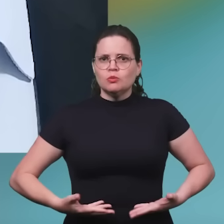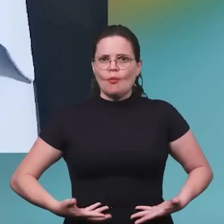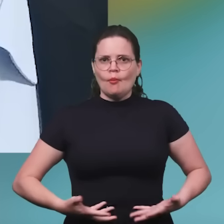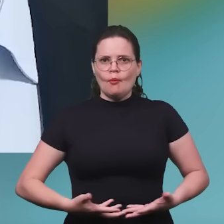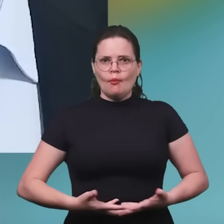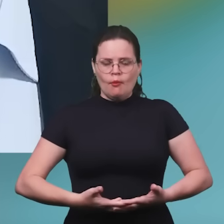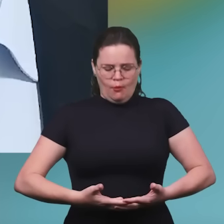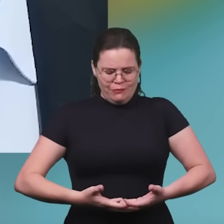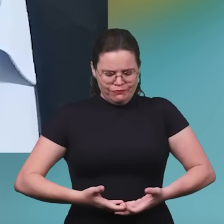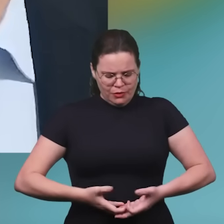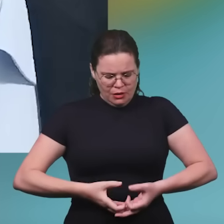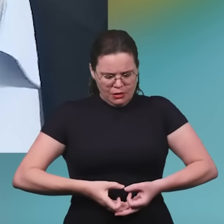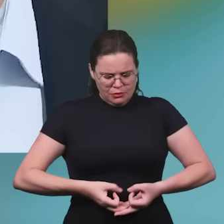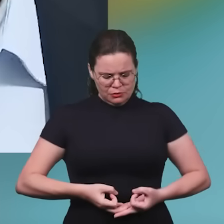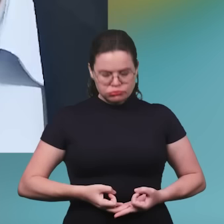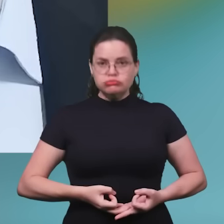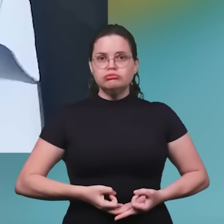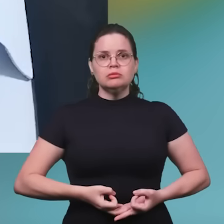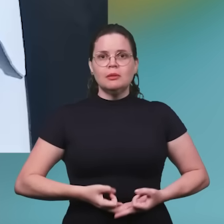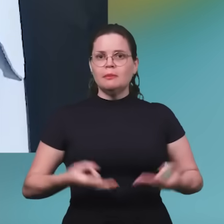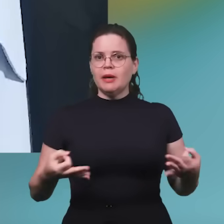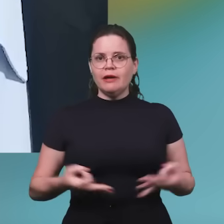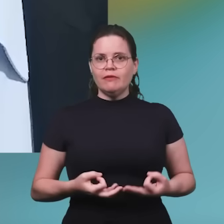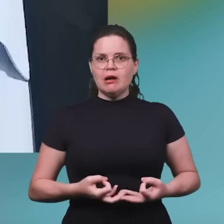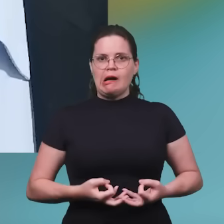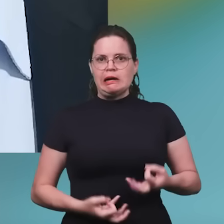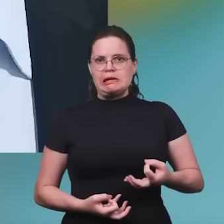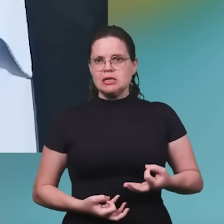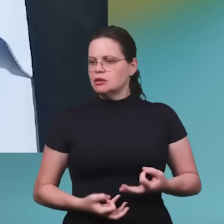perfeito. Não tem impedimento.